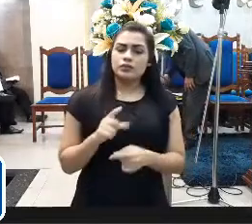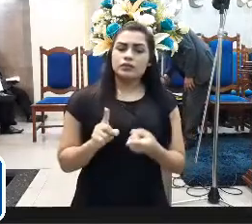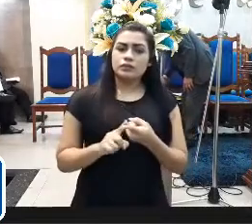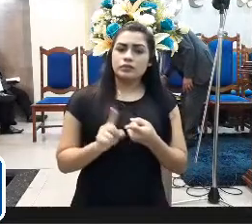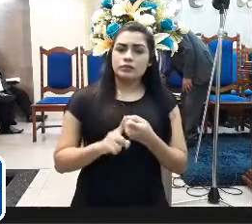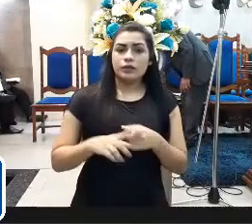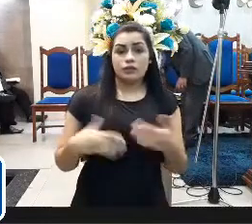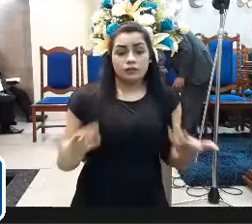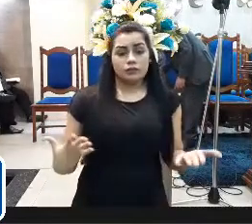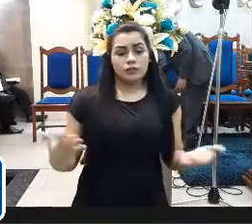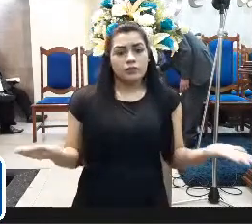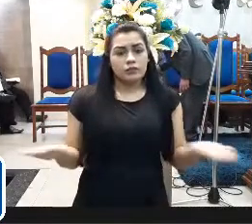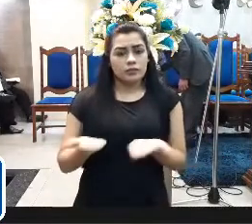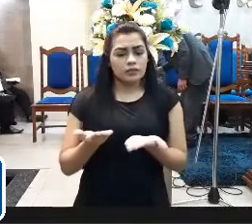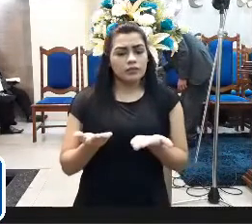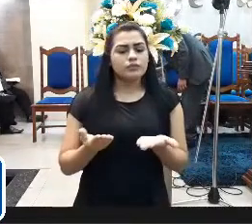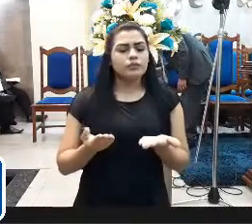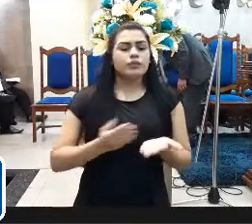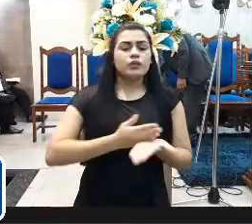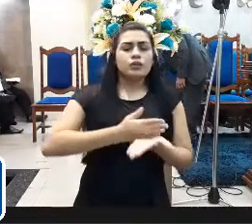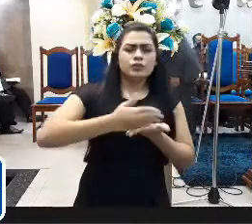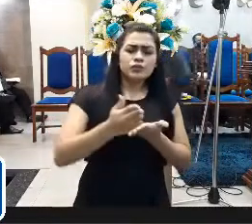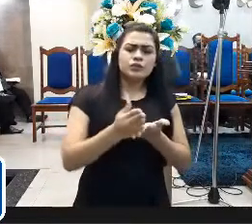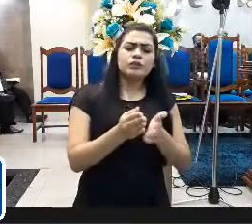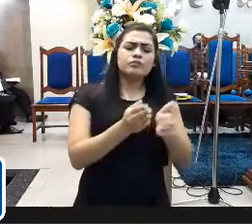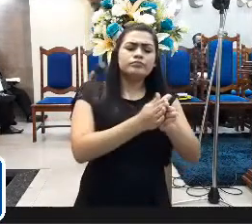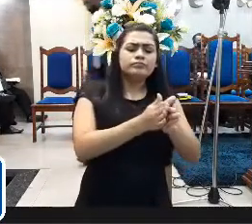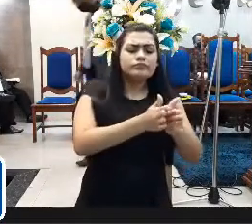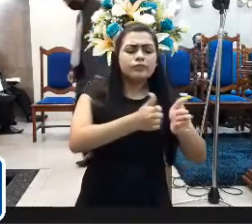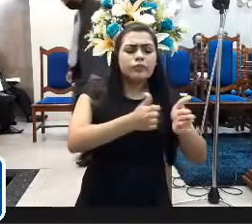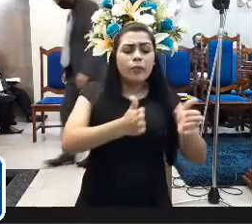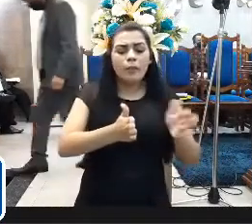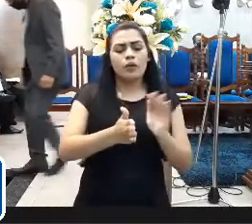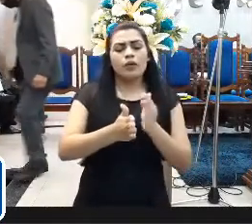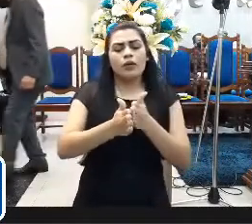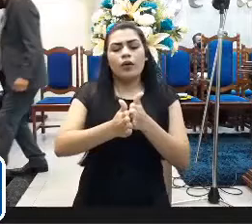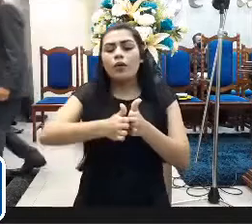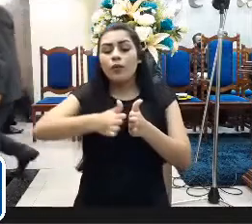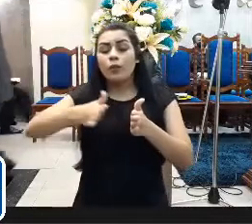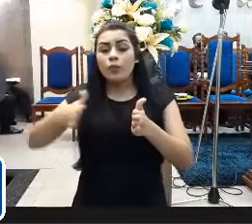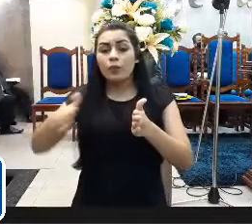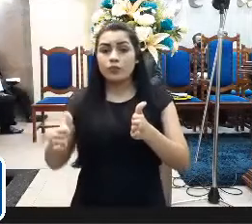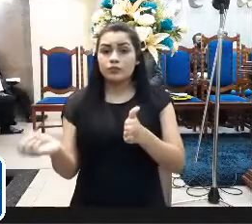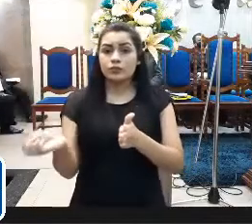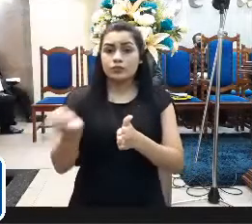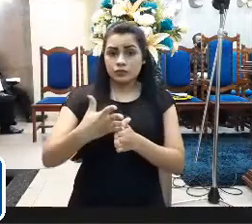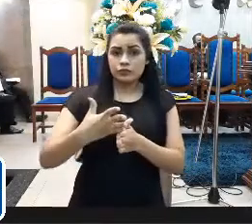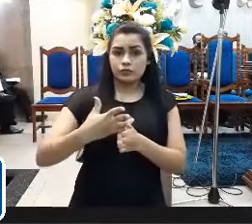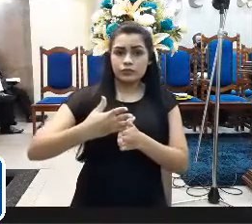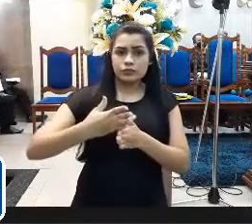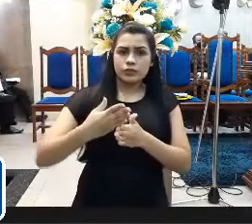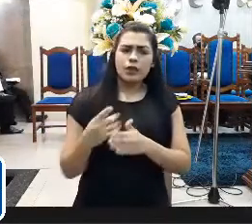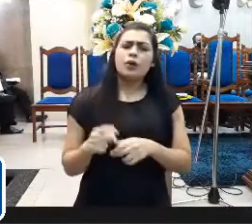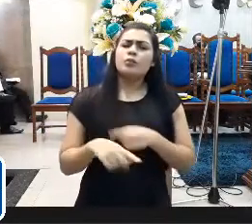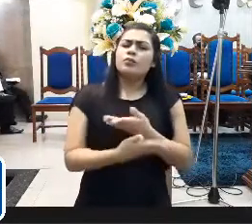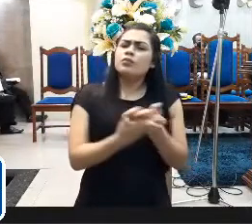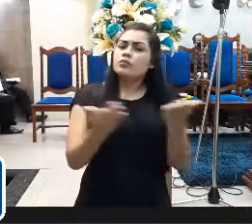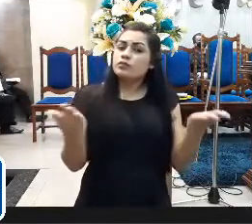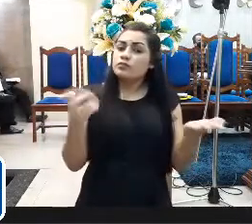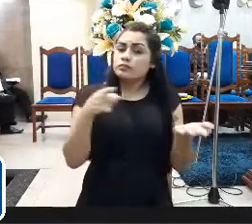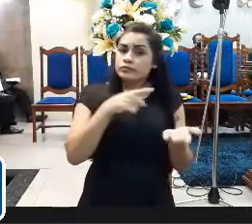etapa, eu diria, da igreja, conscientizar os irmãos que tempo sem luta, sem prova,